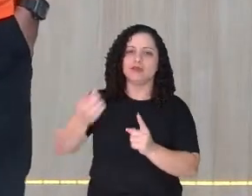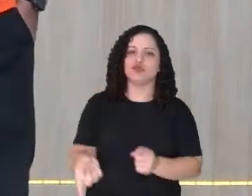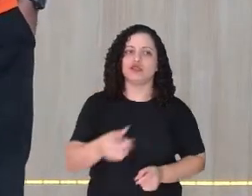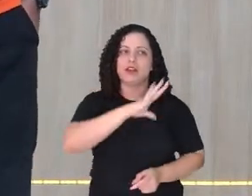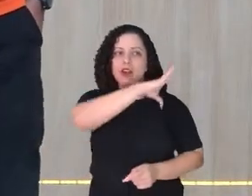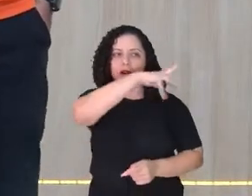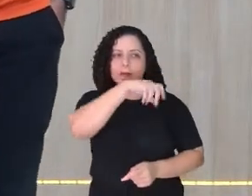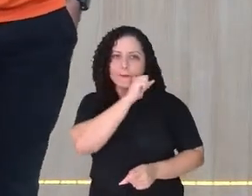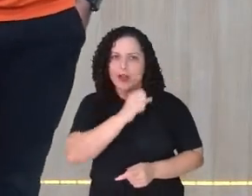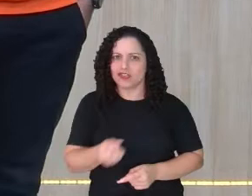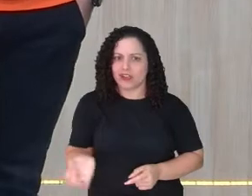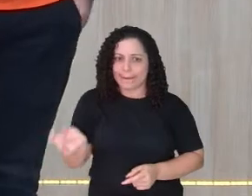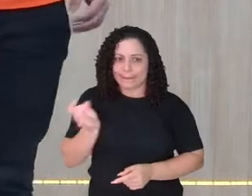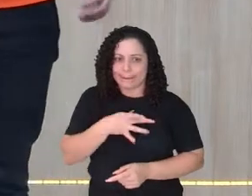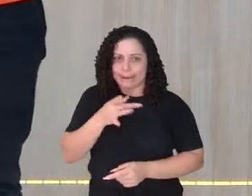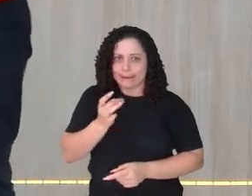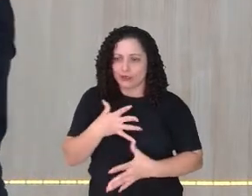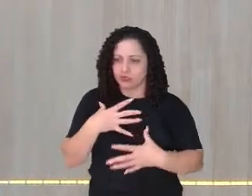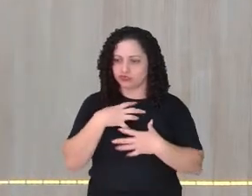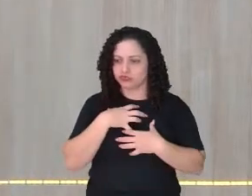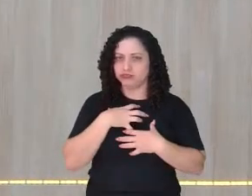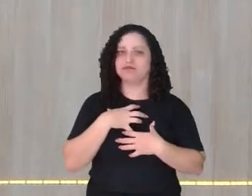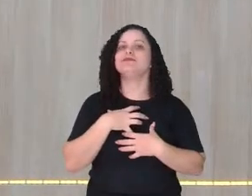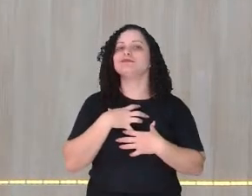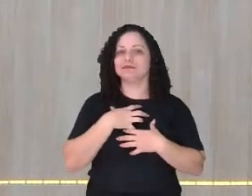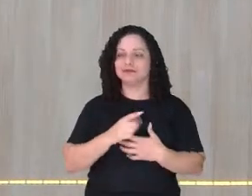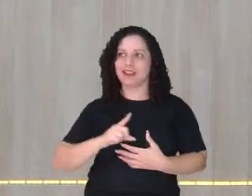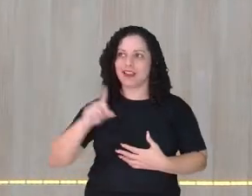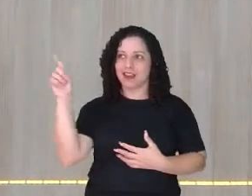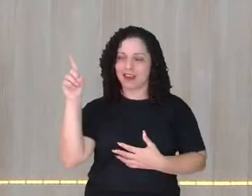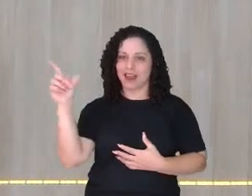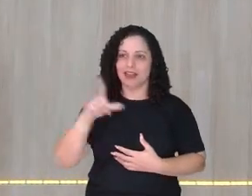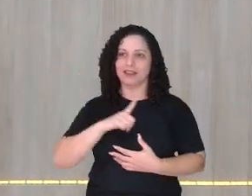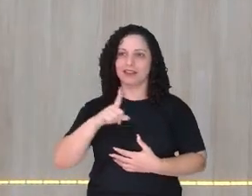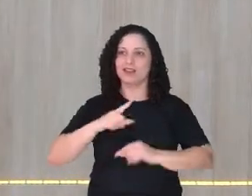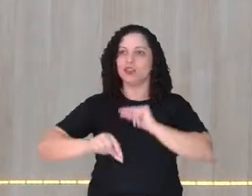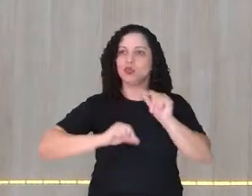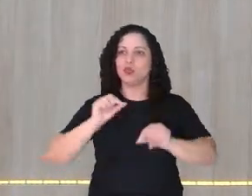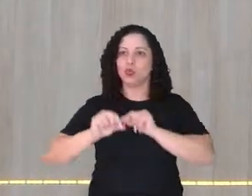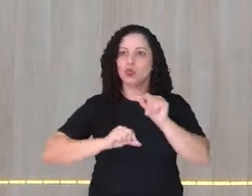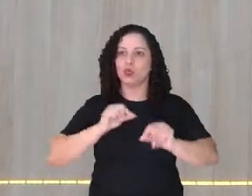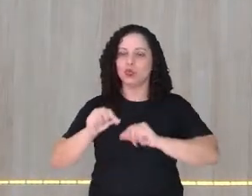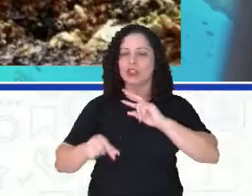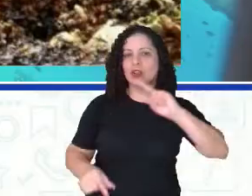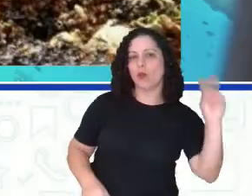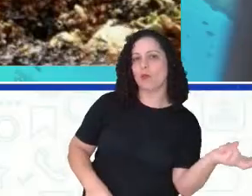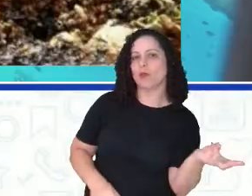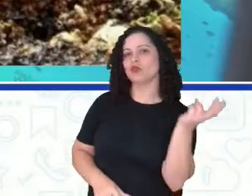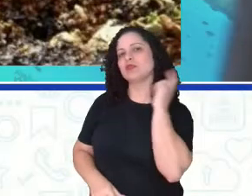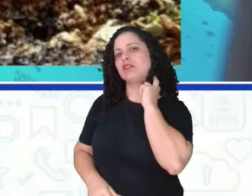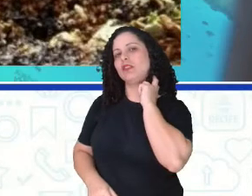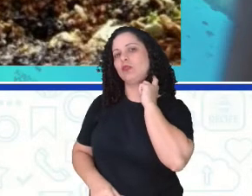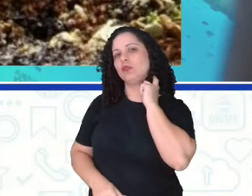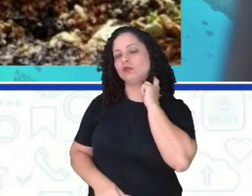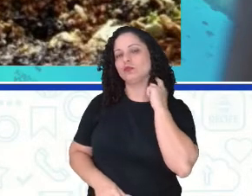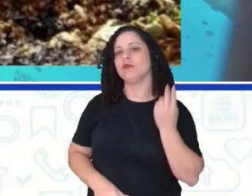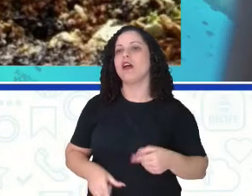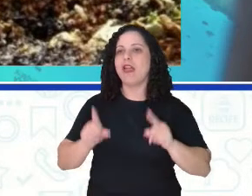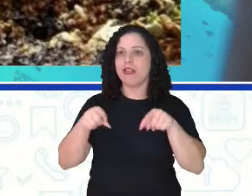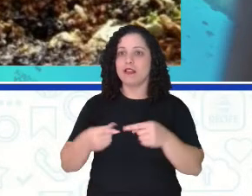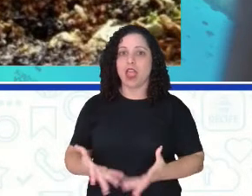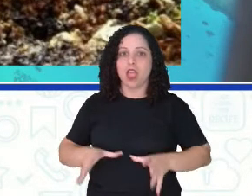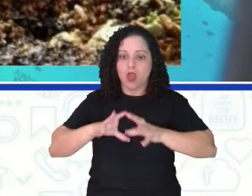assustadora, assim. Então, lá na Austrália nós temos o maior morcego, né, que é esse aqui, que é a chamada